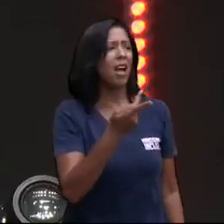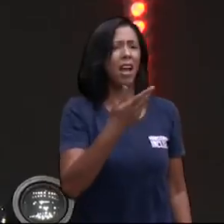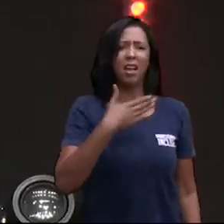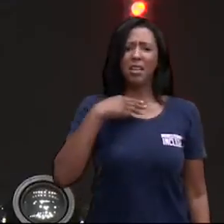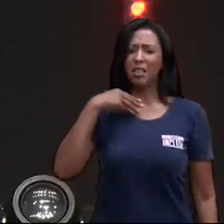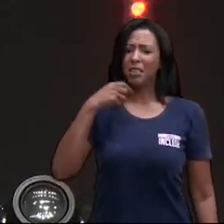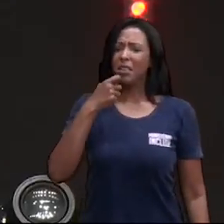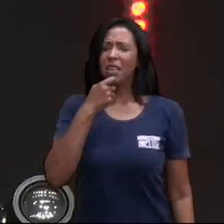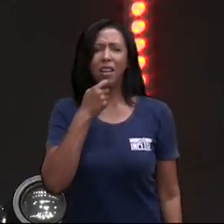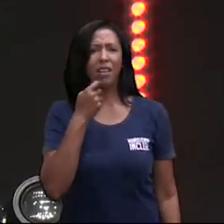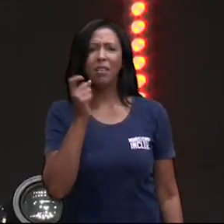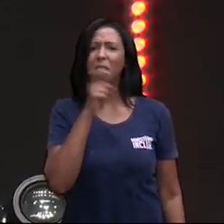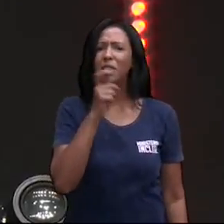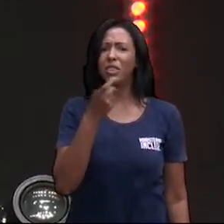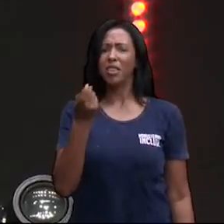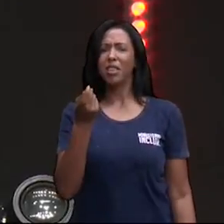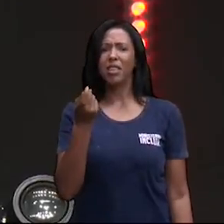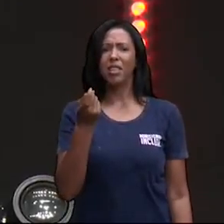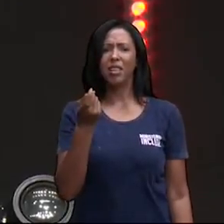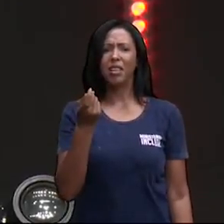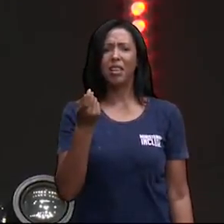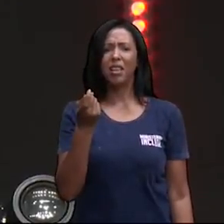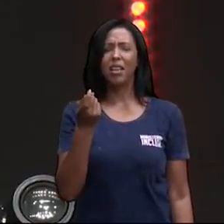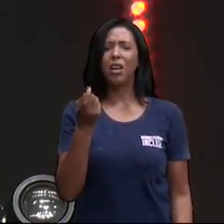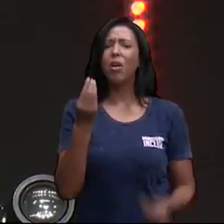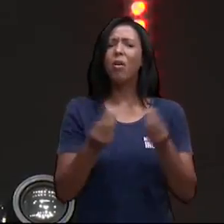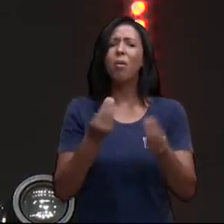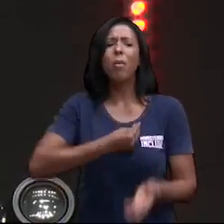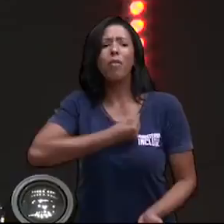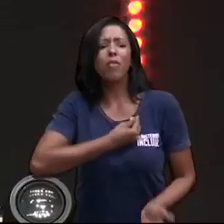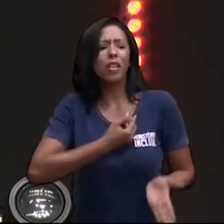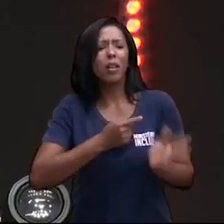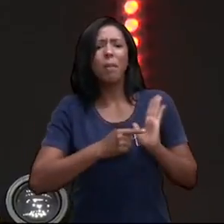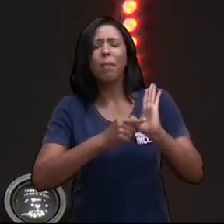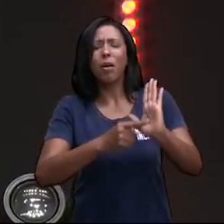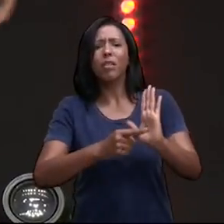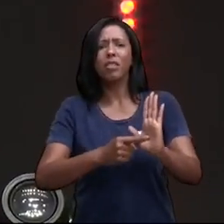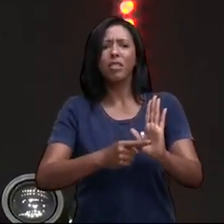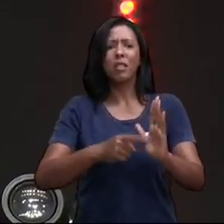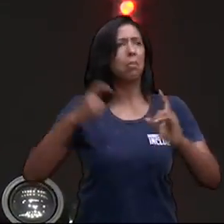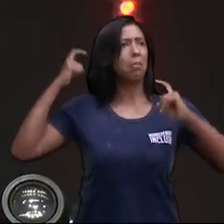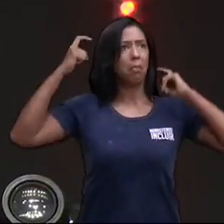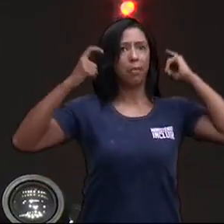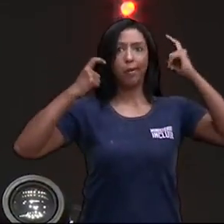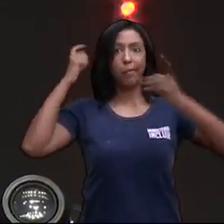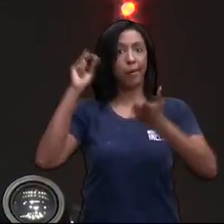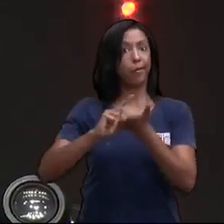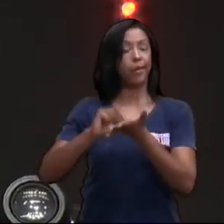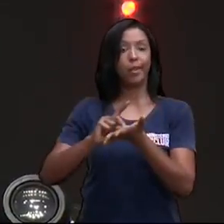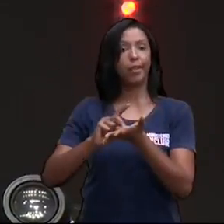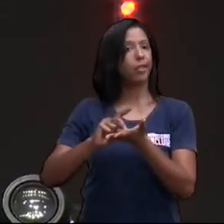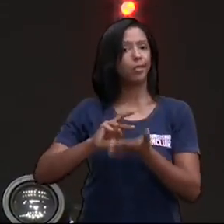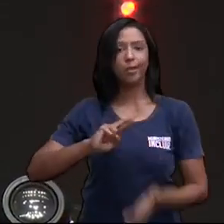é porque é isso que aqui nada avisa que leva a prova que não tá preocupado com as coisas nenhuma só que aquele